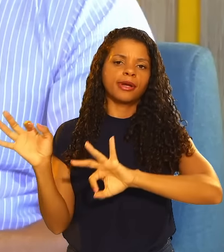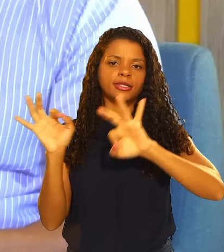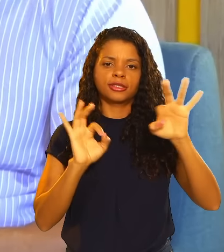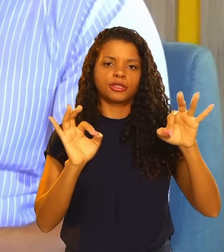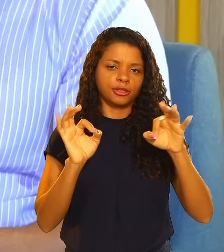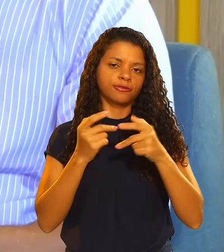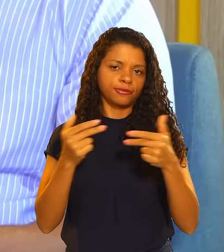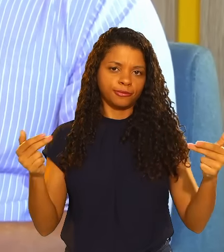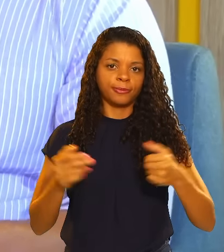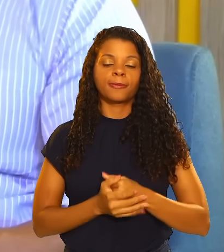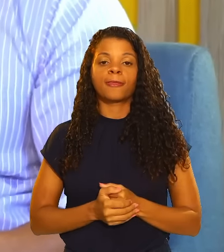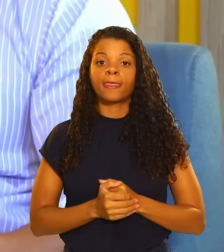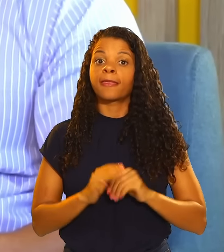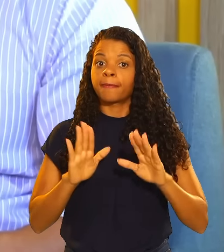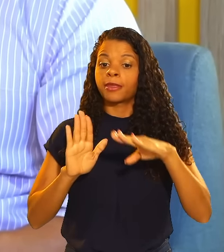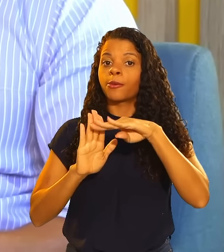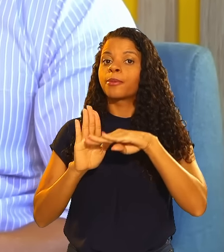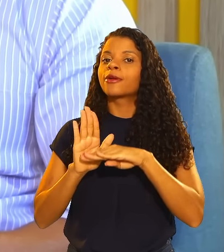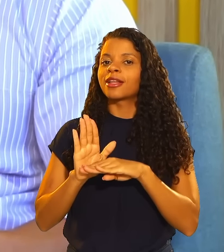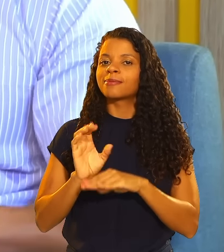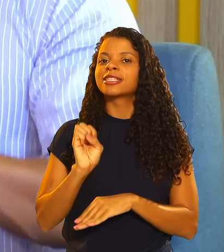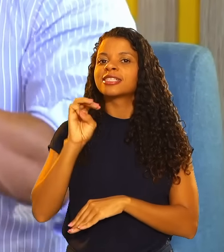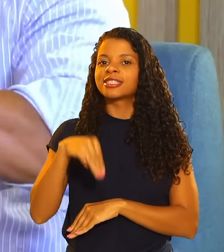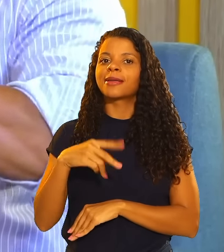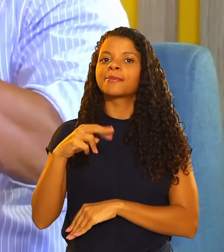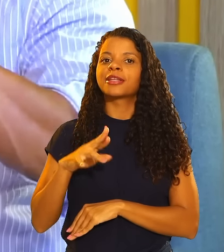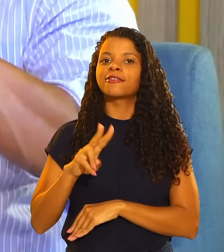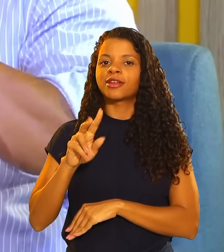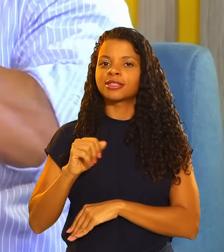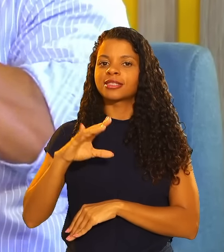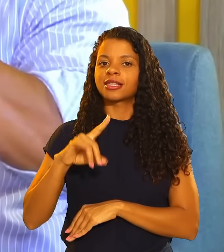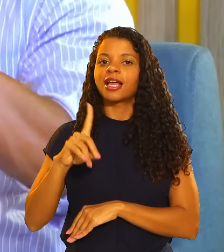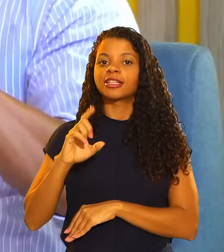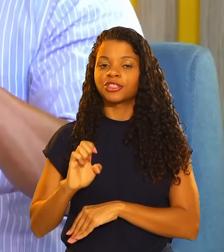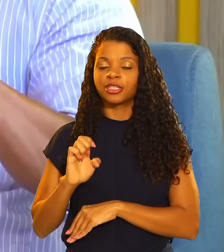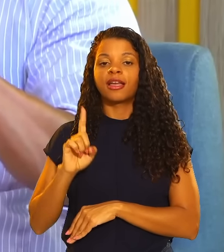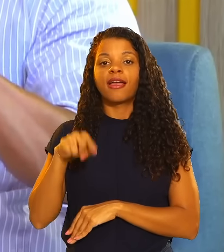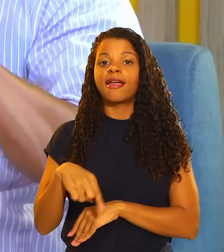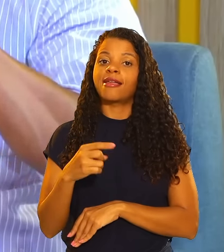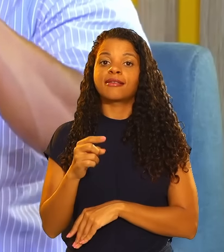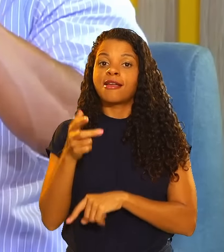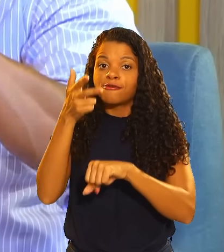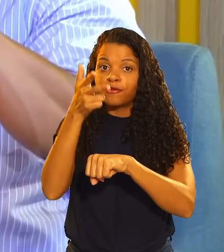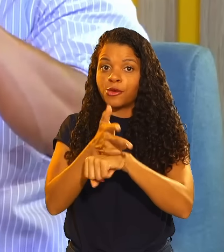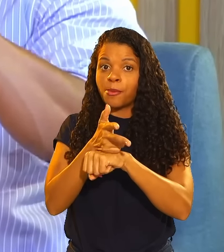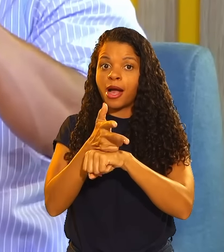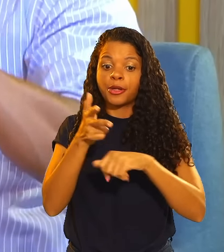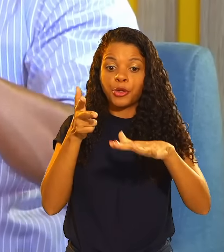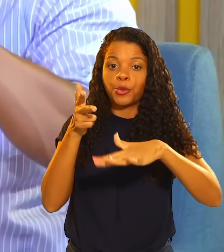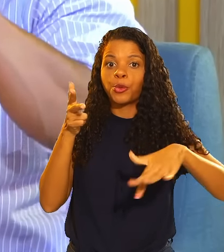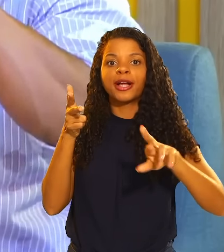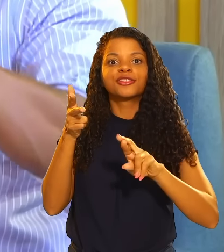eu vou dar uma spoilerzinho rápido. Esse programa, ele é gravado num cenário bem diferente. Você já imaginou um programa